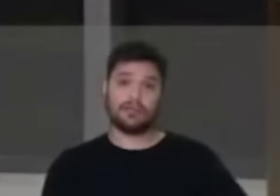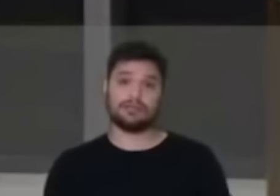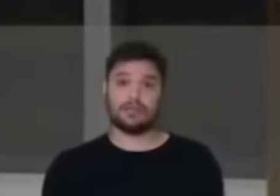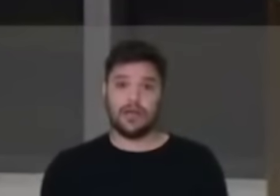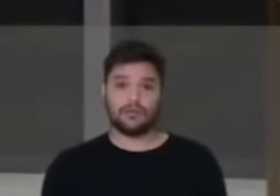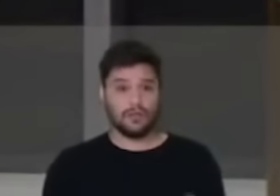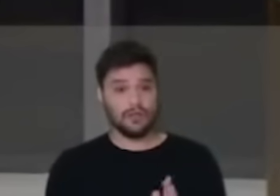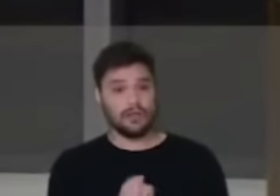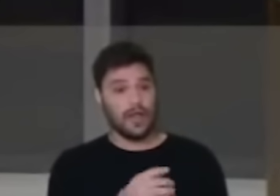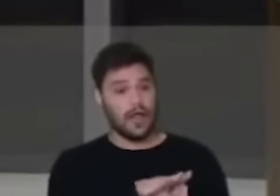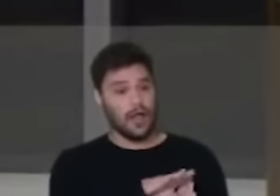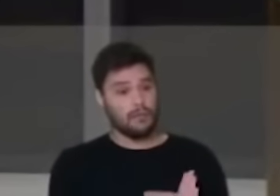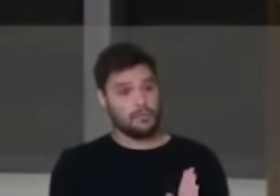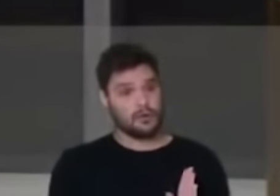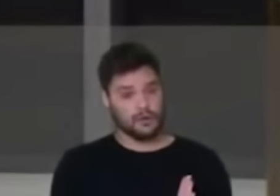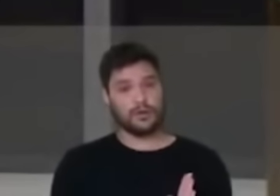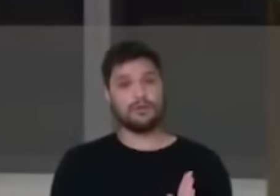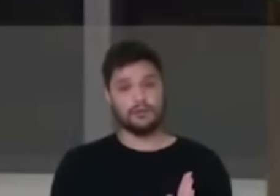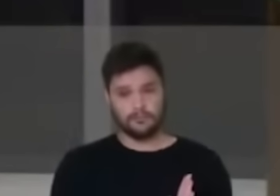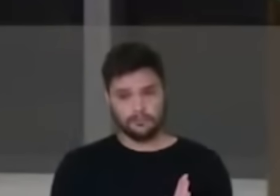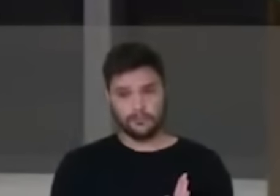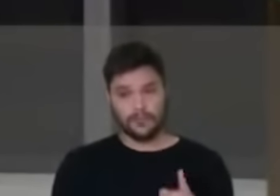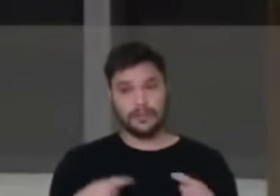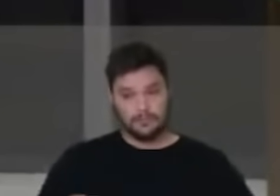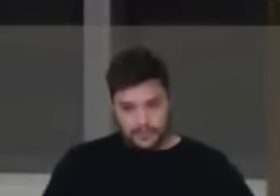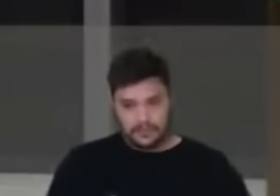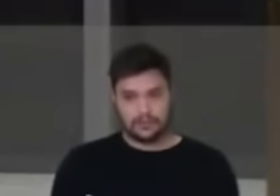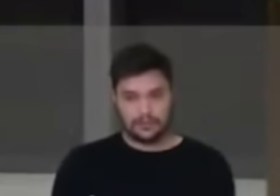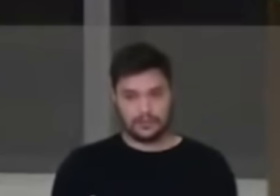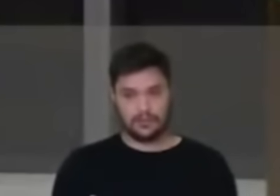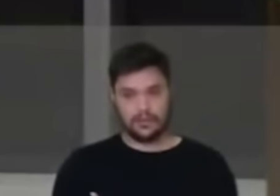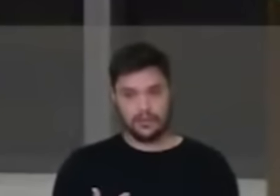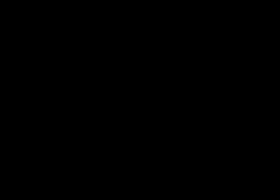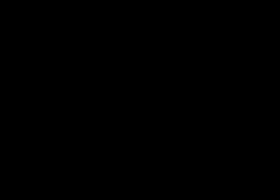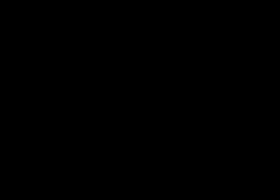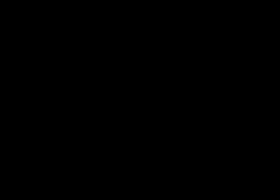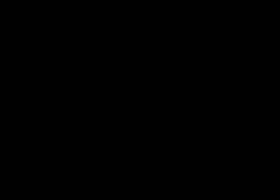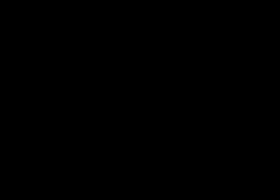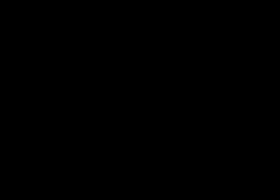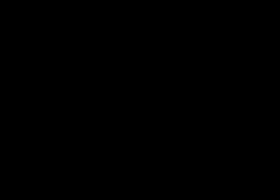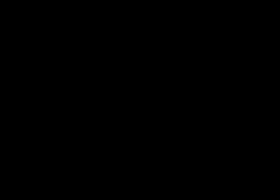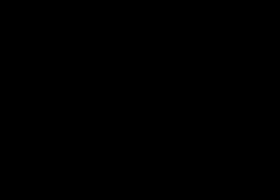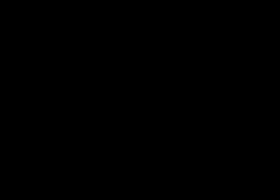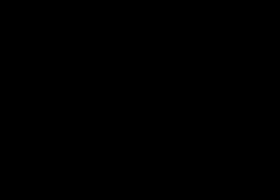em implementar as políticas que podem, devem e precisam salvar as vidas.